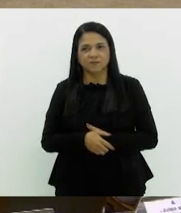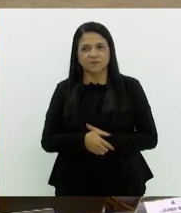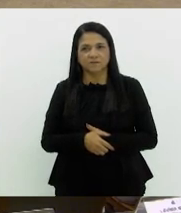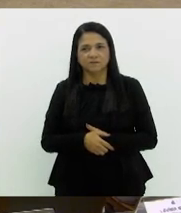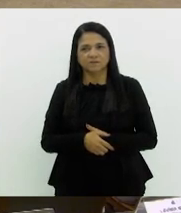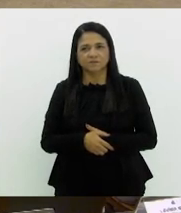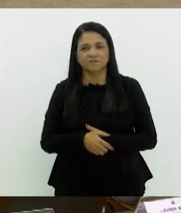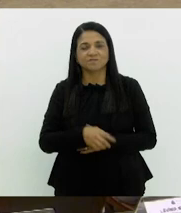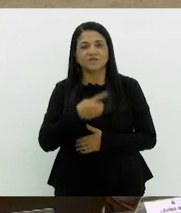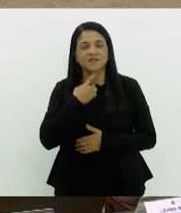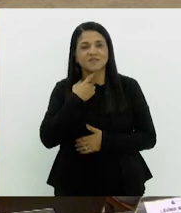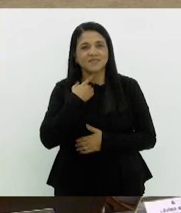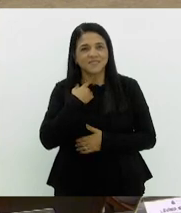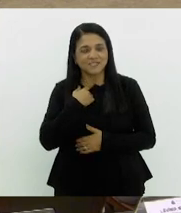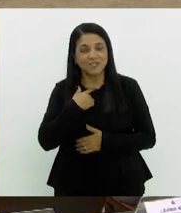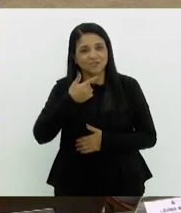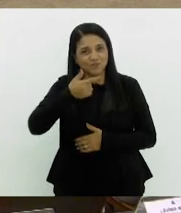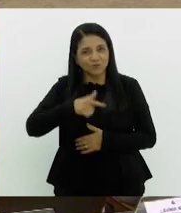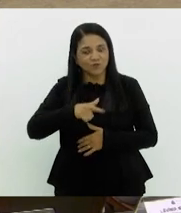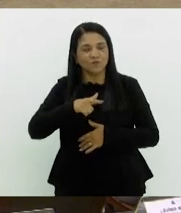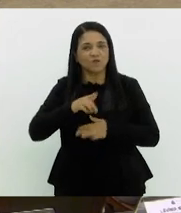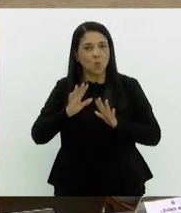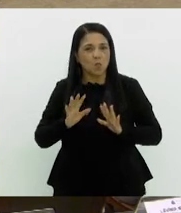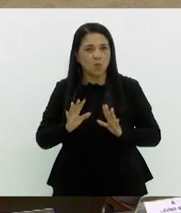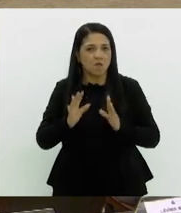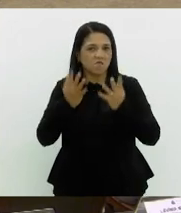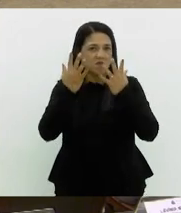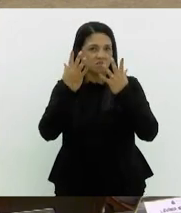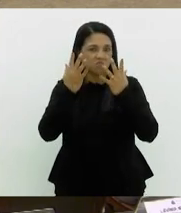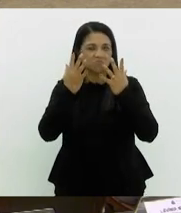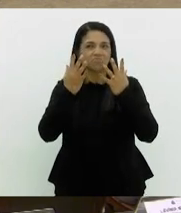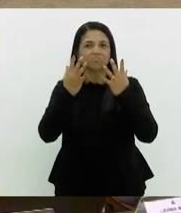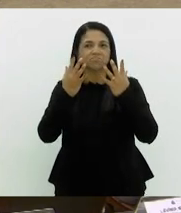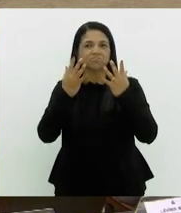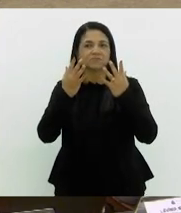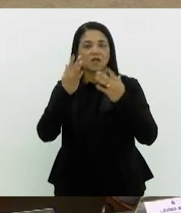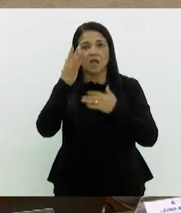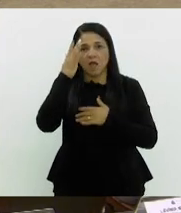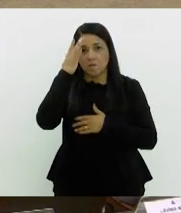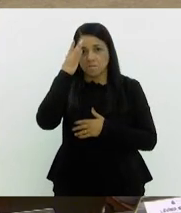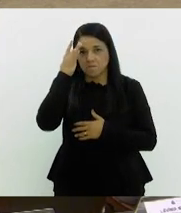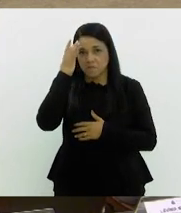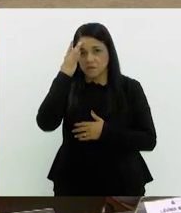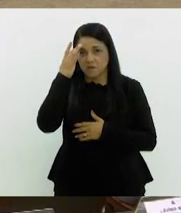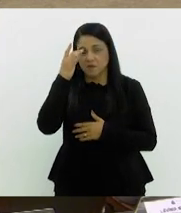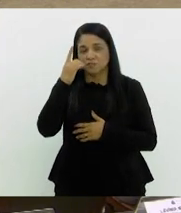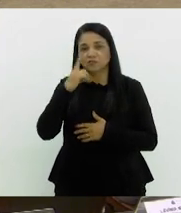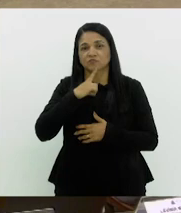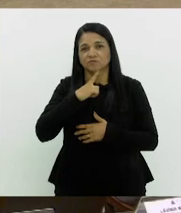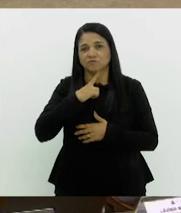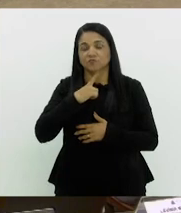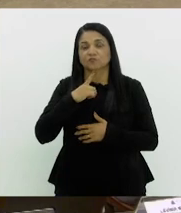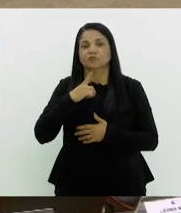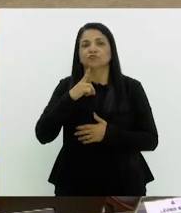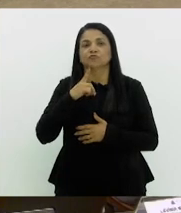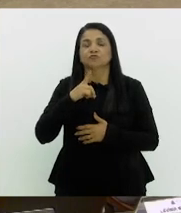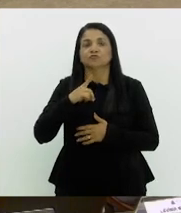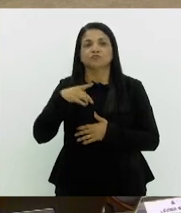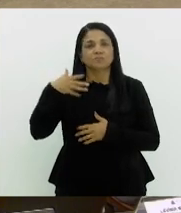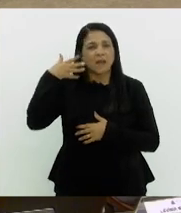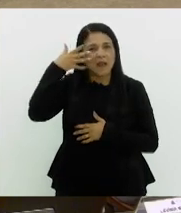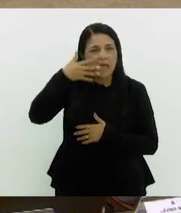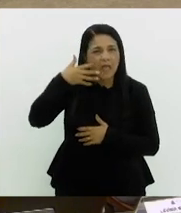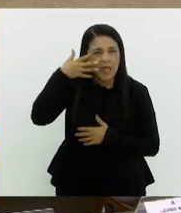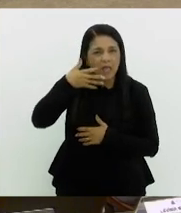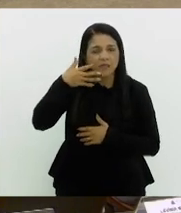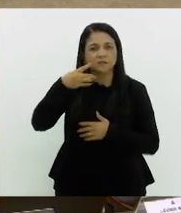Desejar mais uma vez um grande evento a todos e todas. Amanhã nós teremos um dia inteiro de palestras, debates,